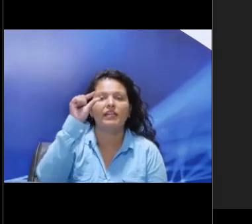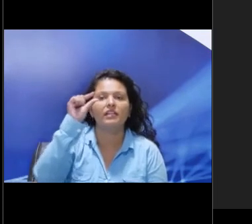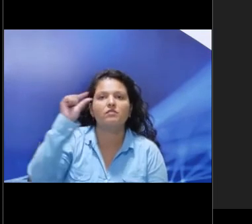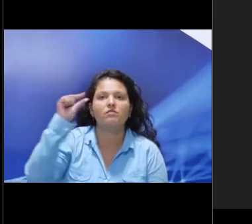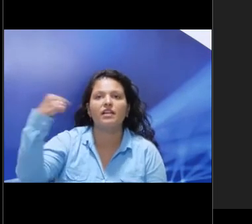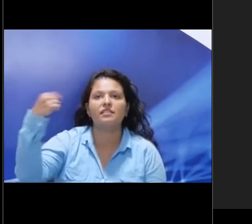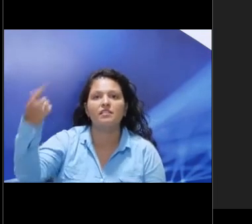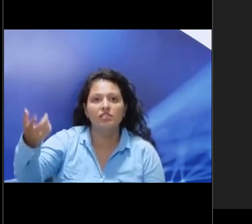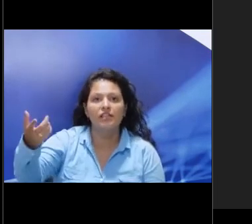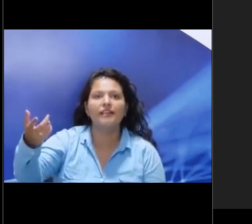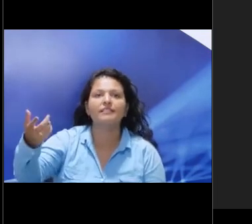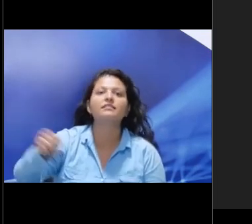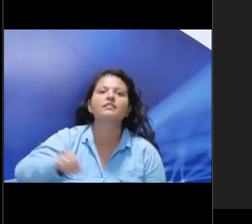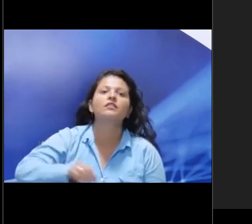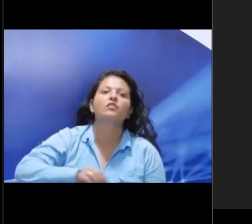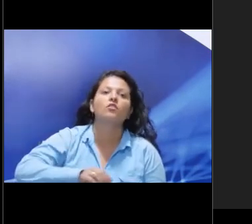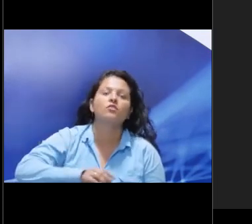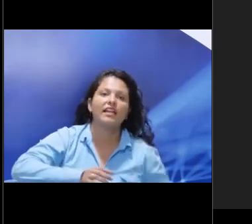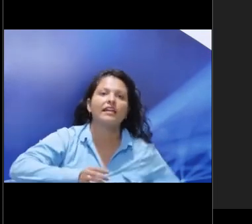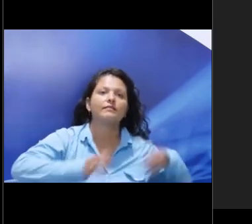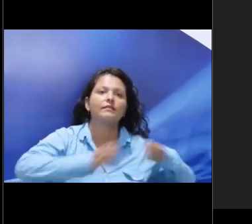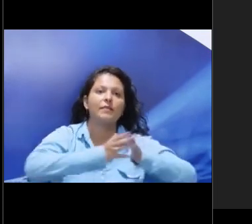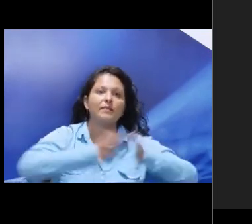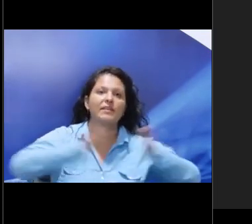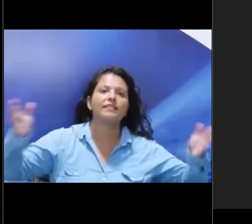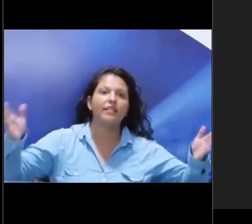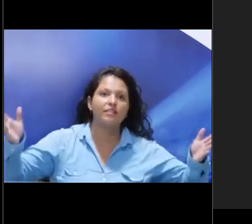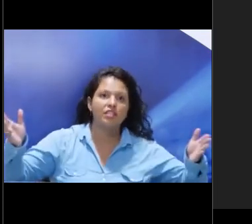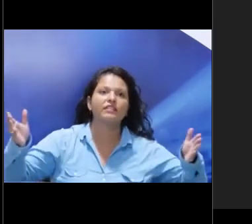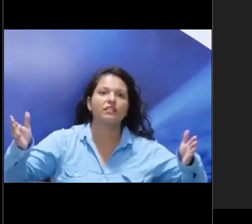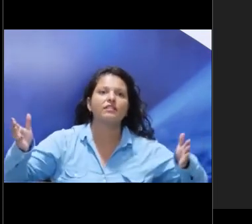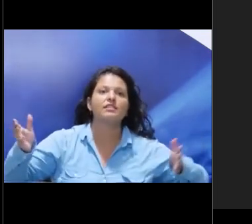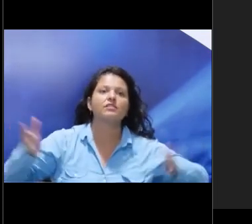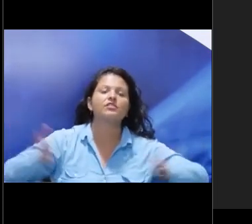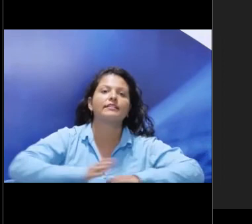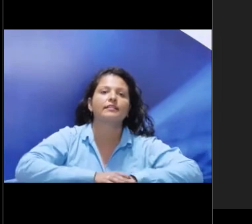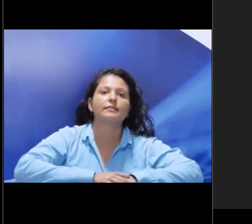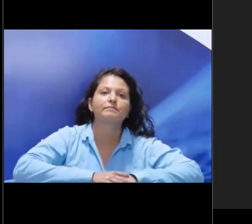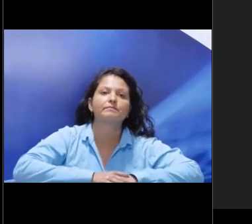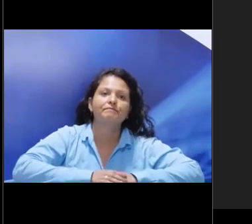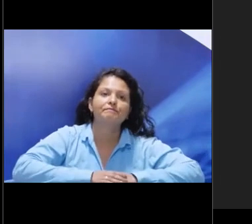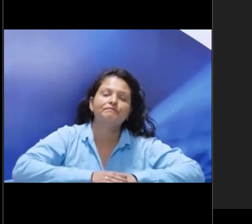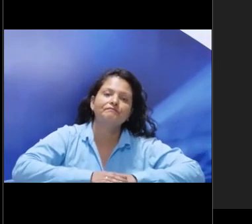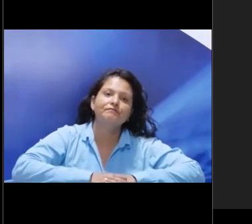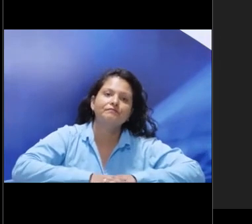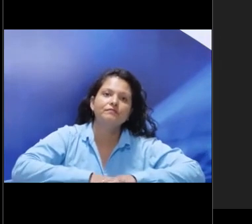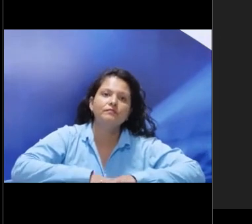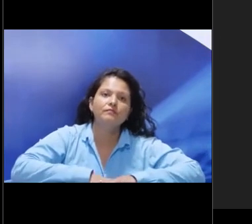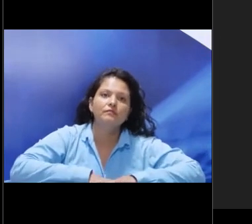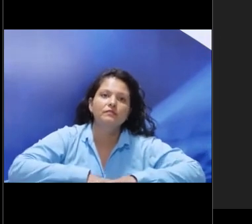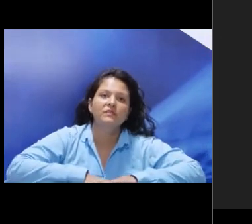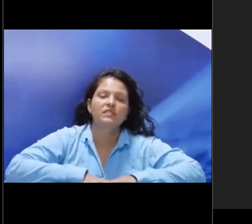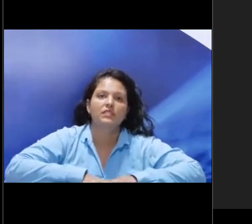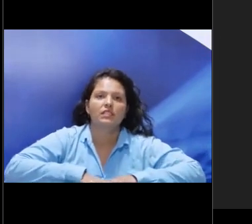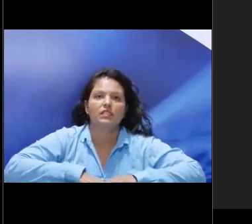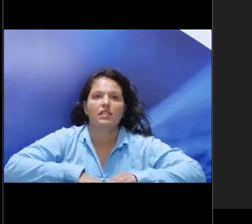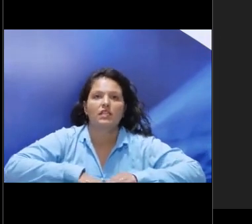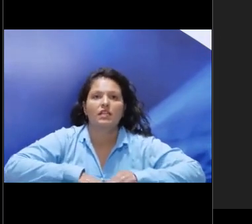em pequenas quantidades na dieta, ou se ela é representativa dentro dessa dieta, né?